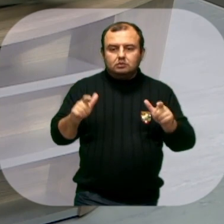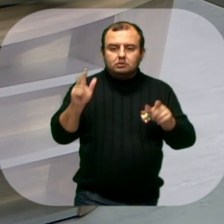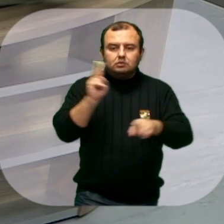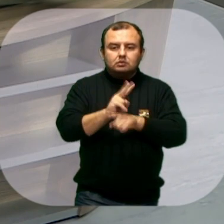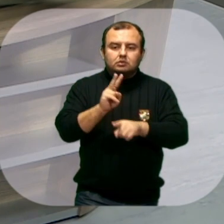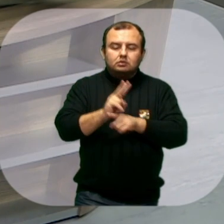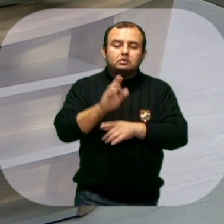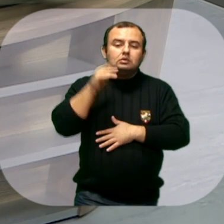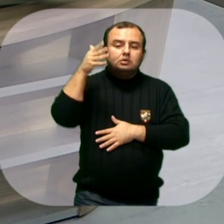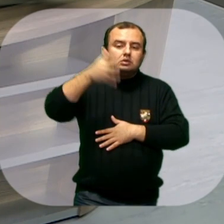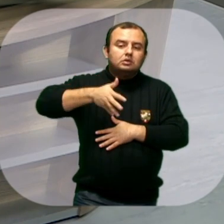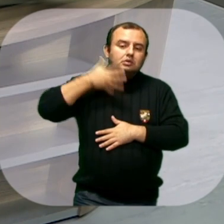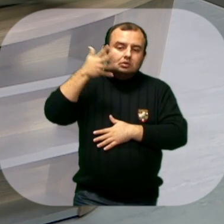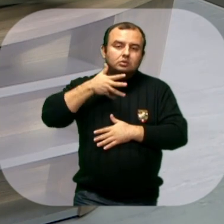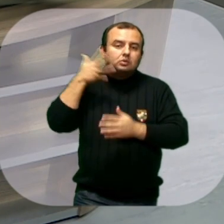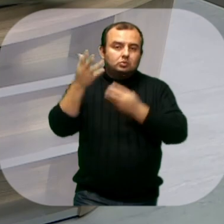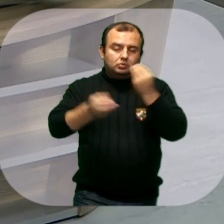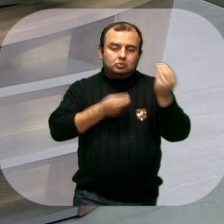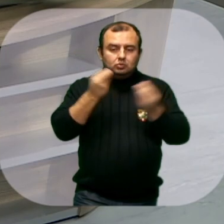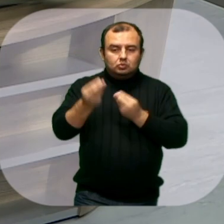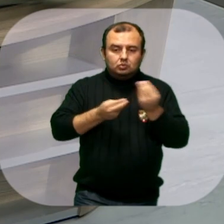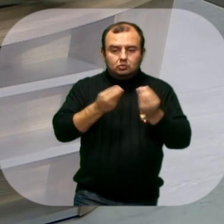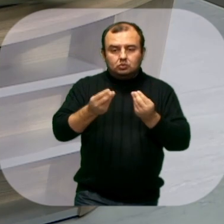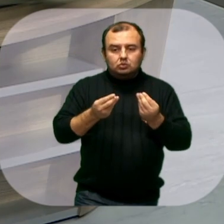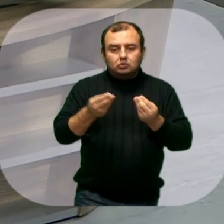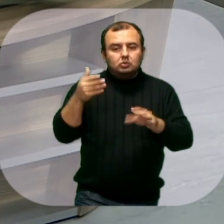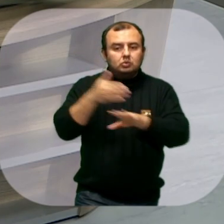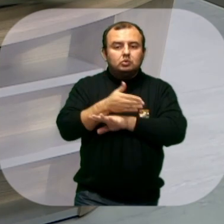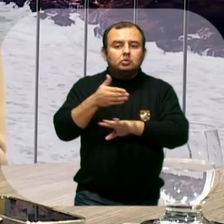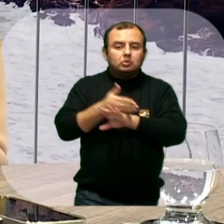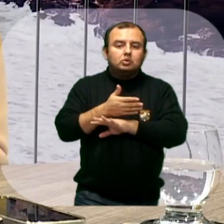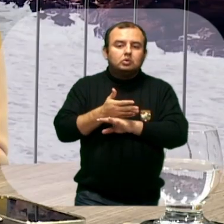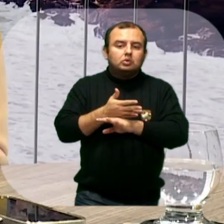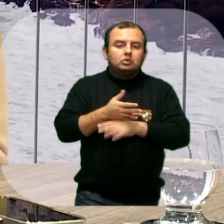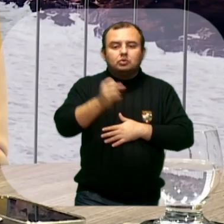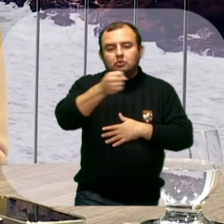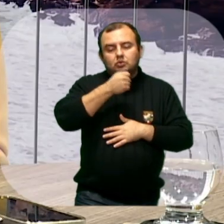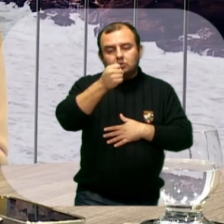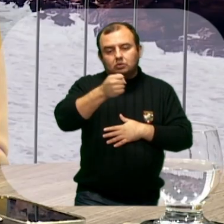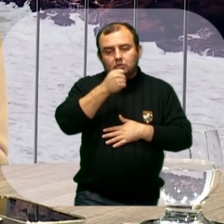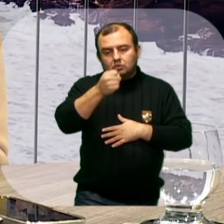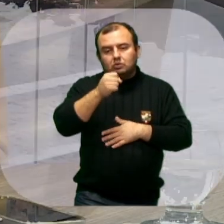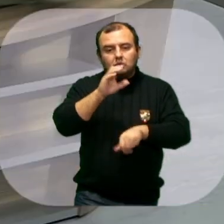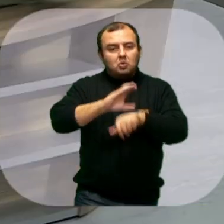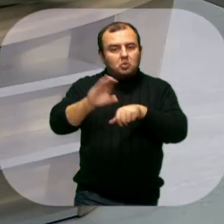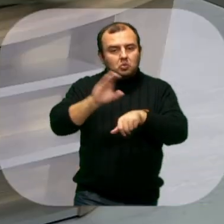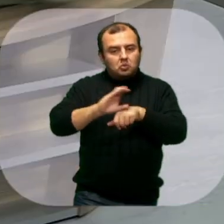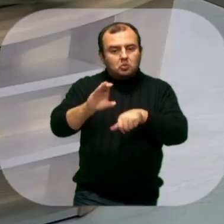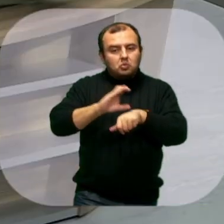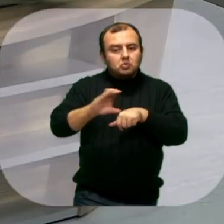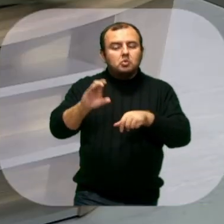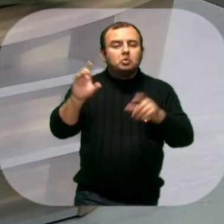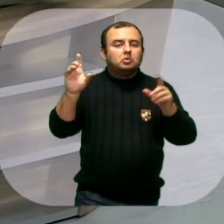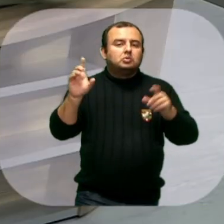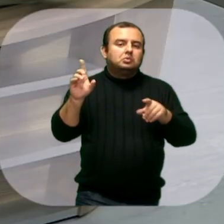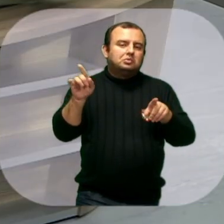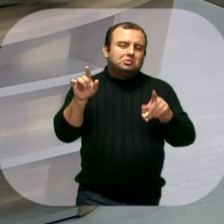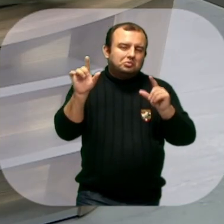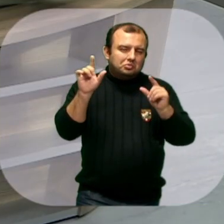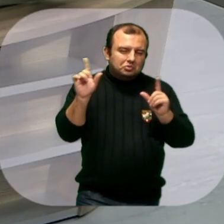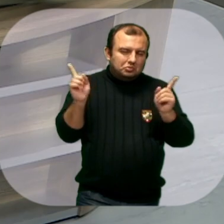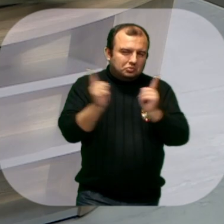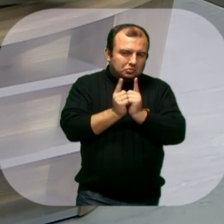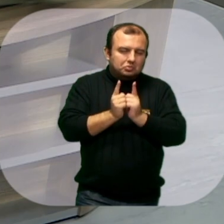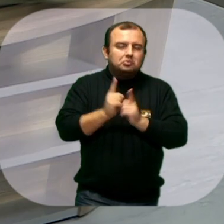dada palestra lá de como participar de uma entrevista. Um mini curso de oratório, né? Mini curso de